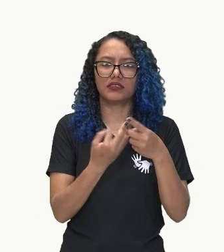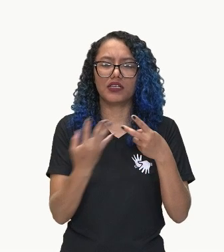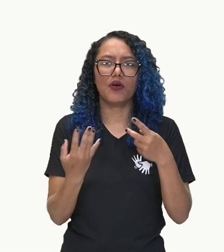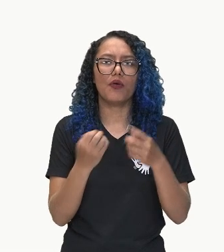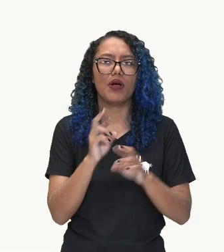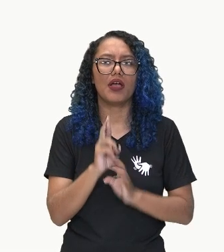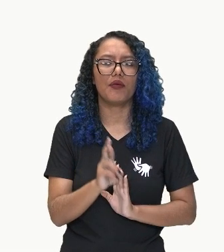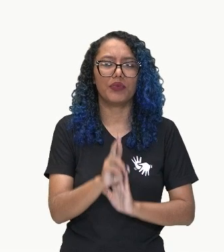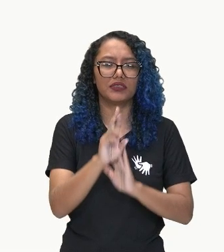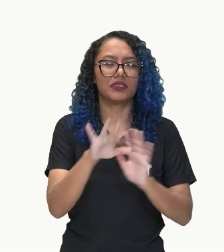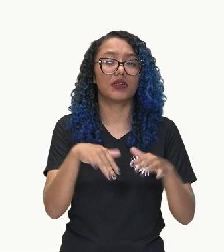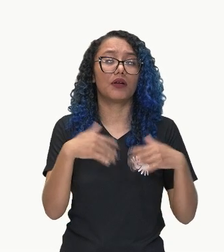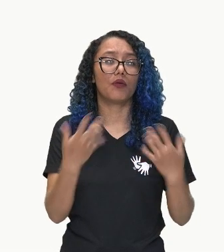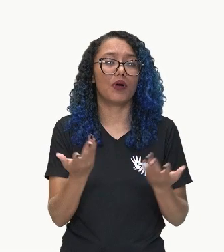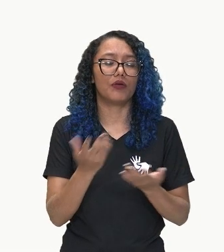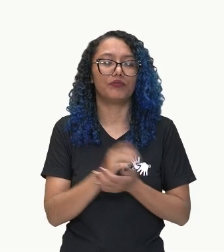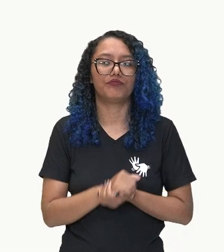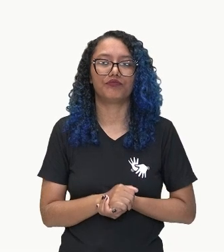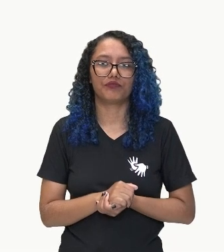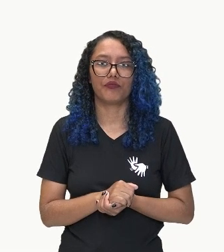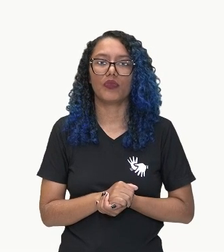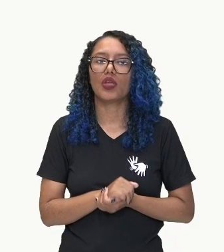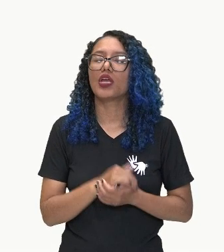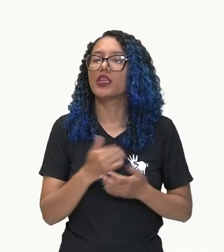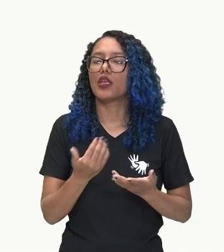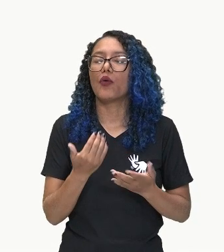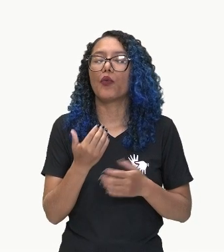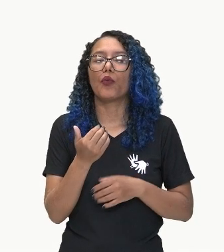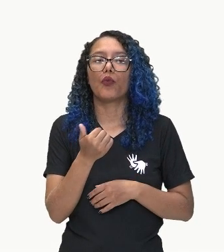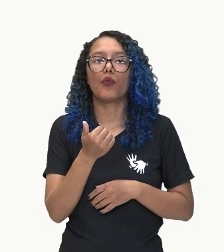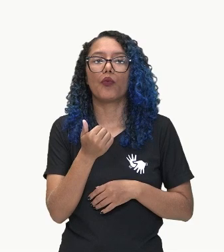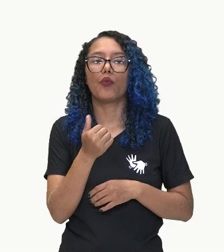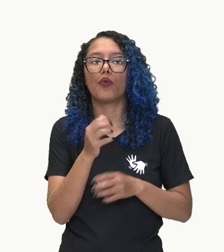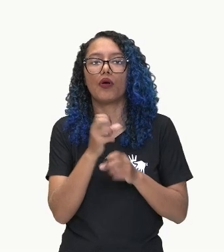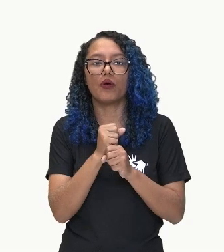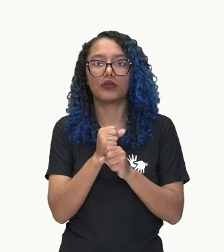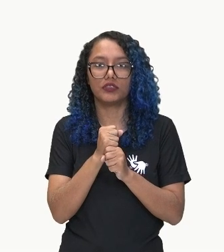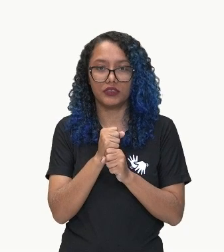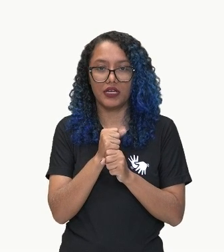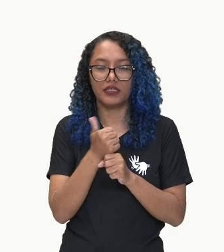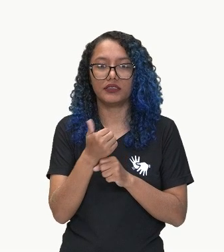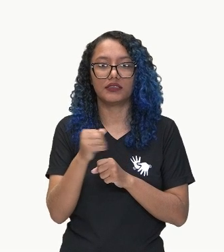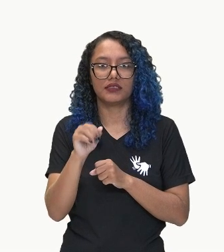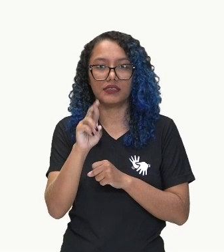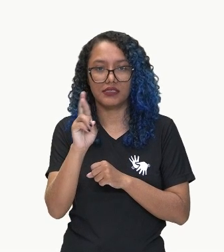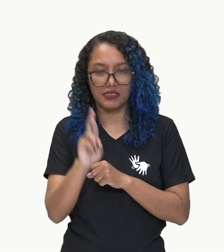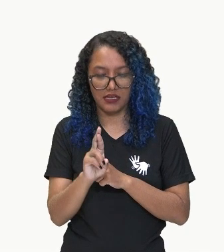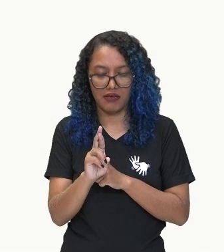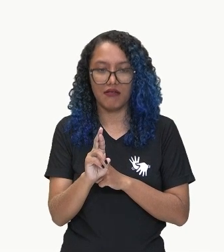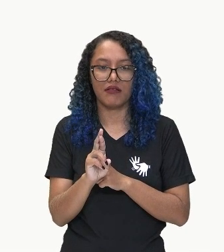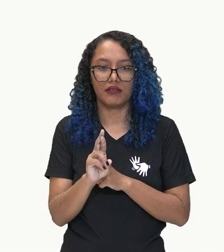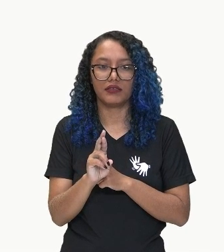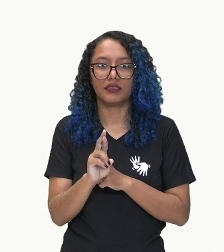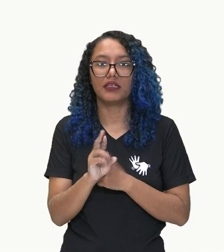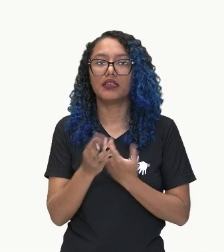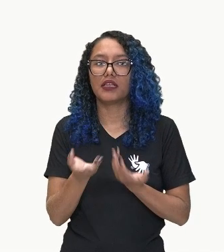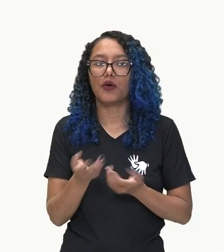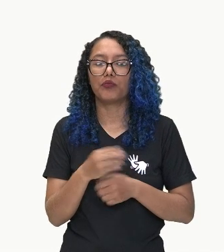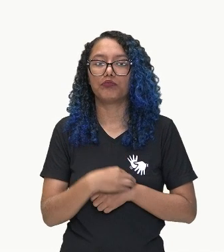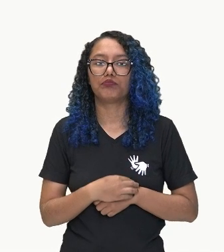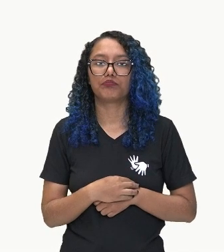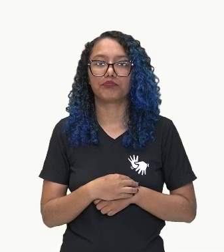O total era de 100 reais. Quanto a Alice recebeu desses 100? A Alice